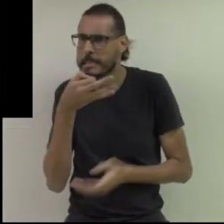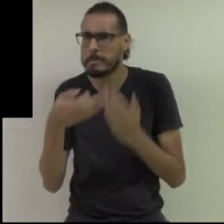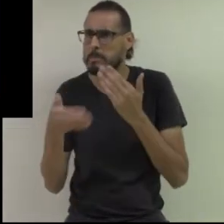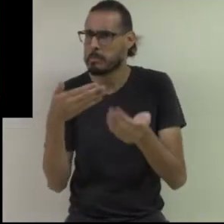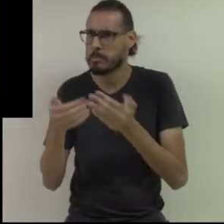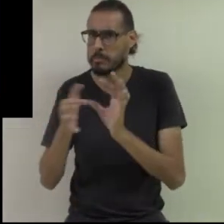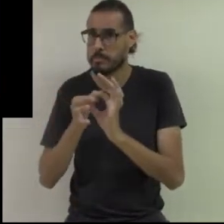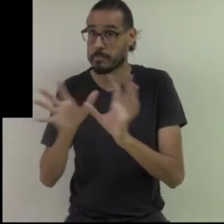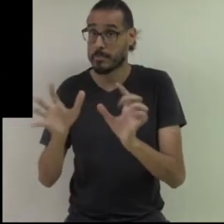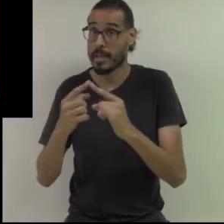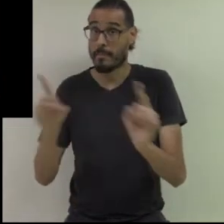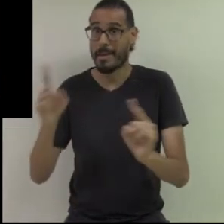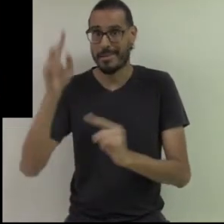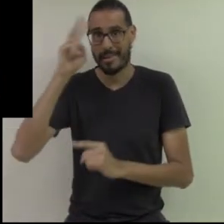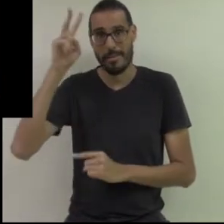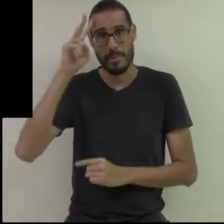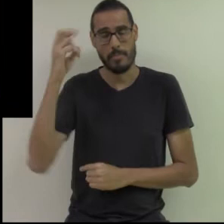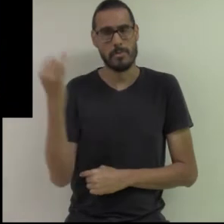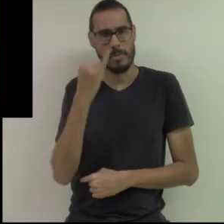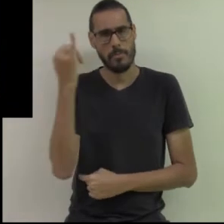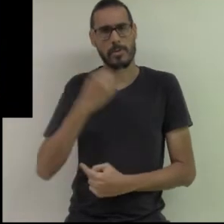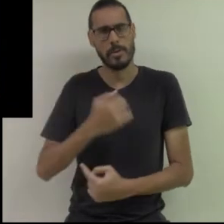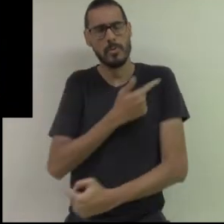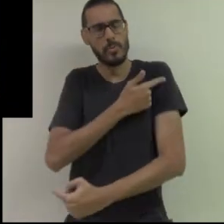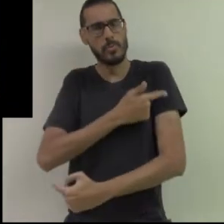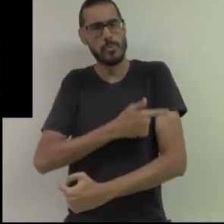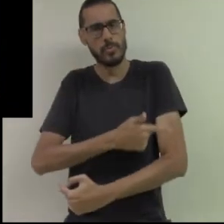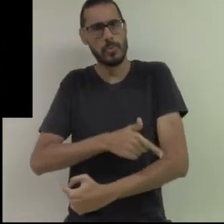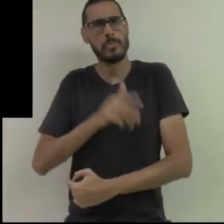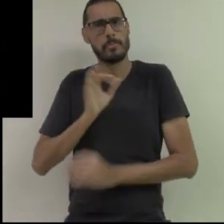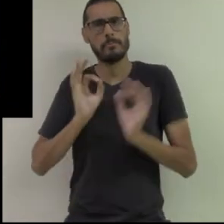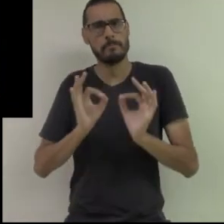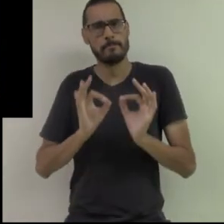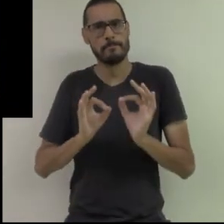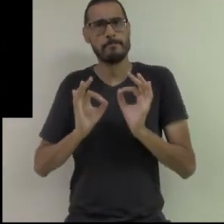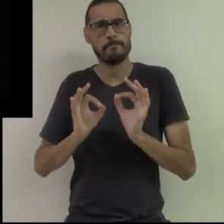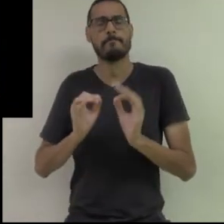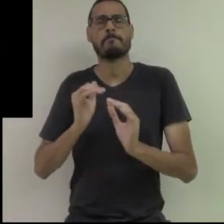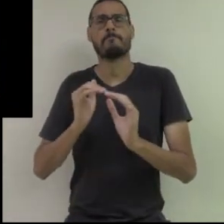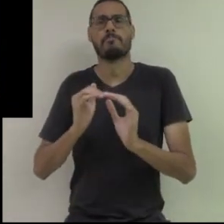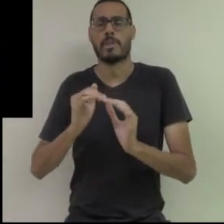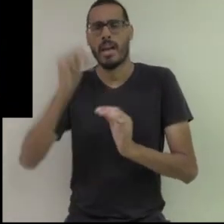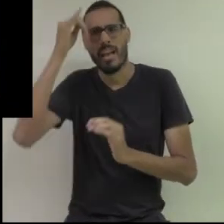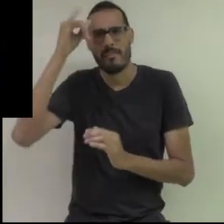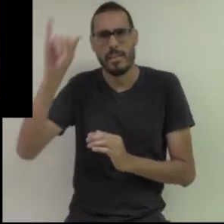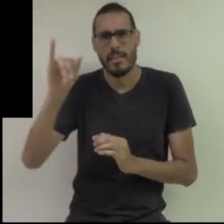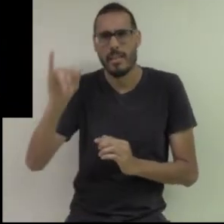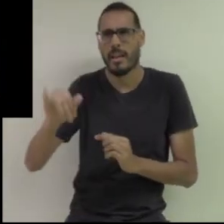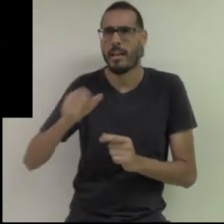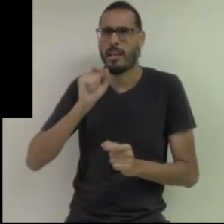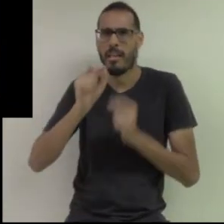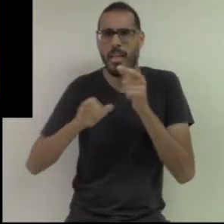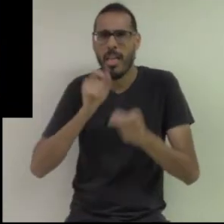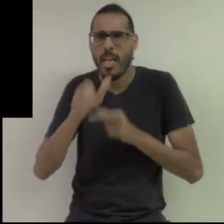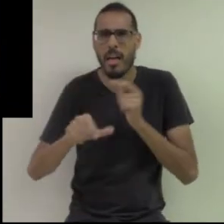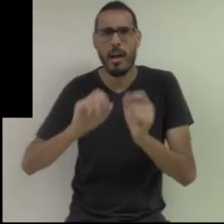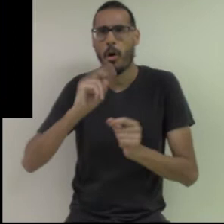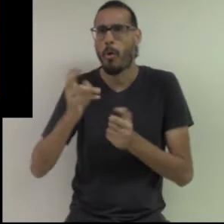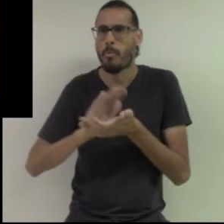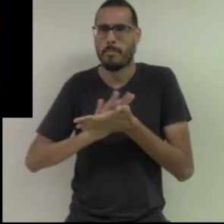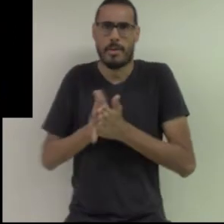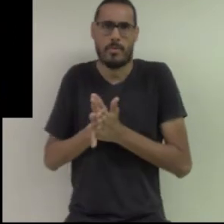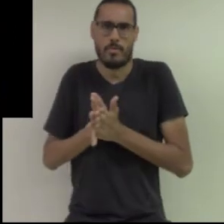etc. Lembramos que é importante manter uma boa educação durante a comunicação pelo chat, evitando xingamentos ou qualquer